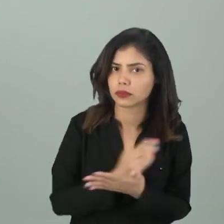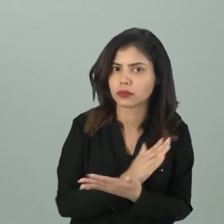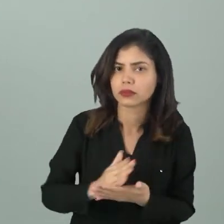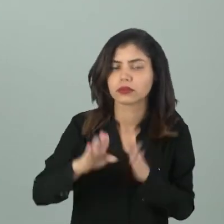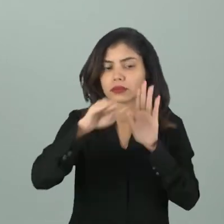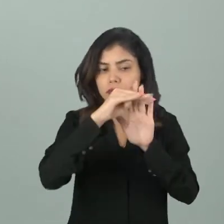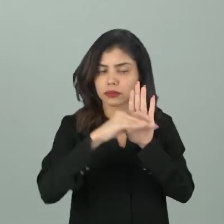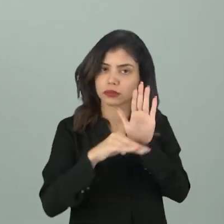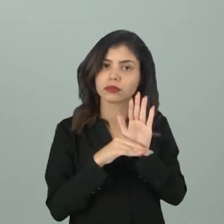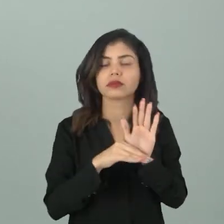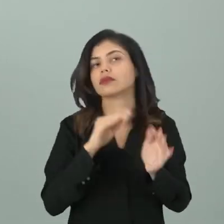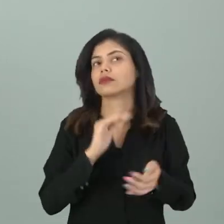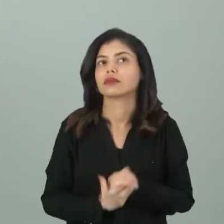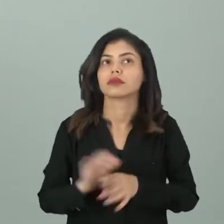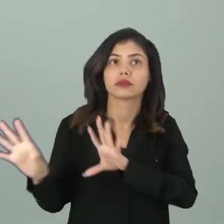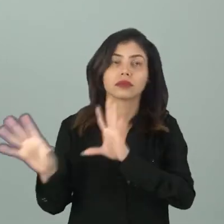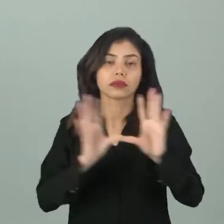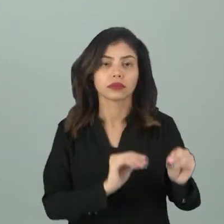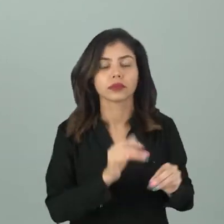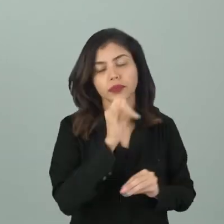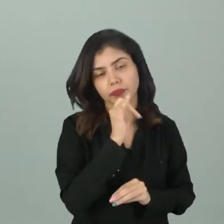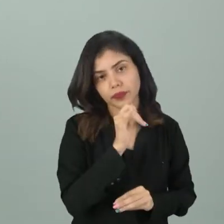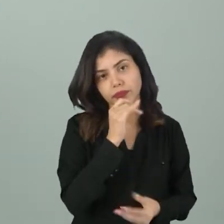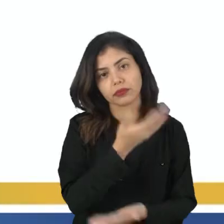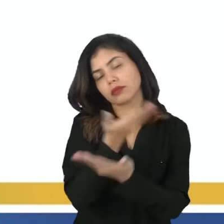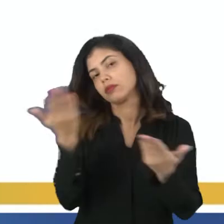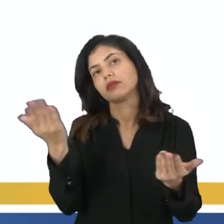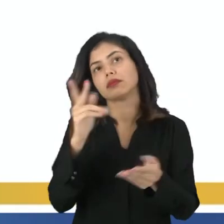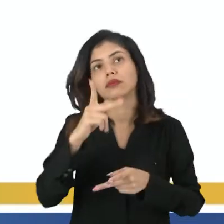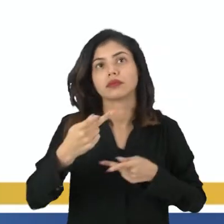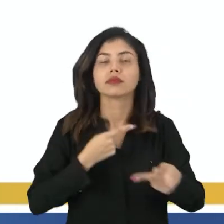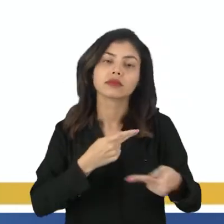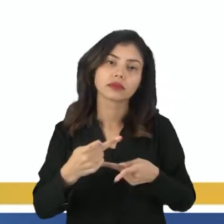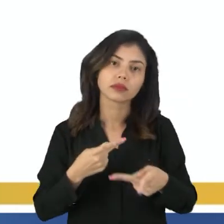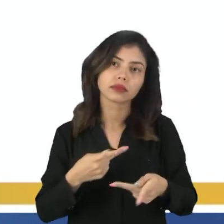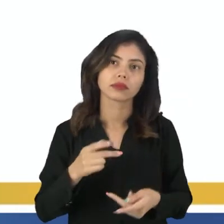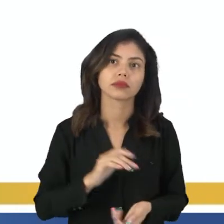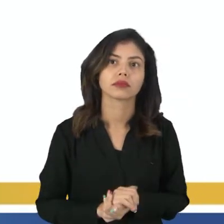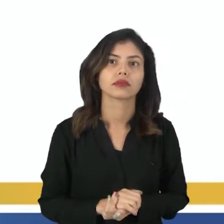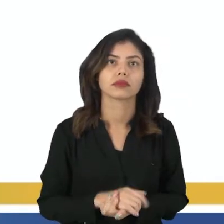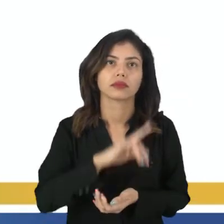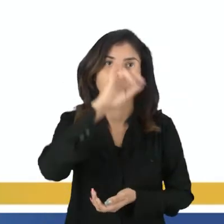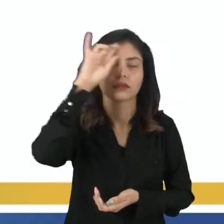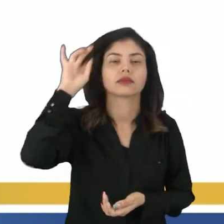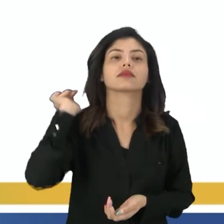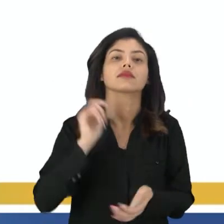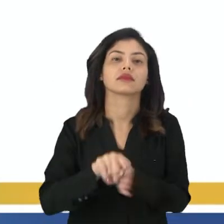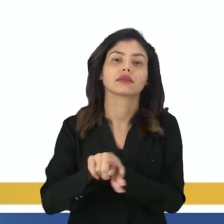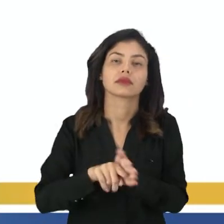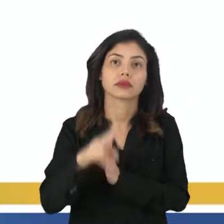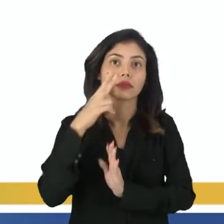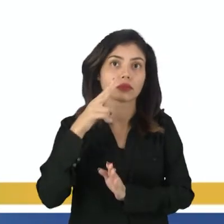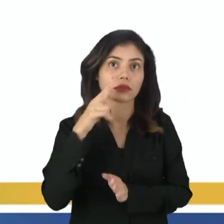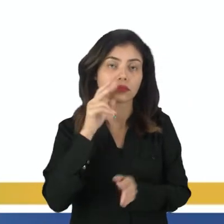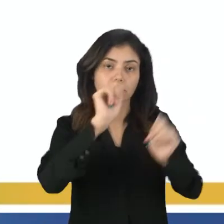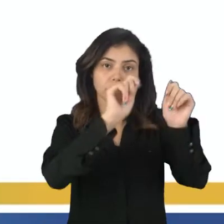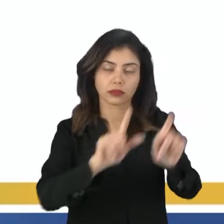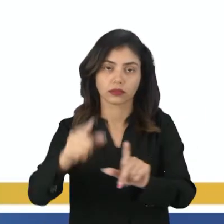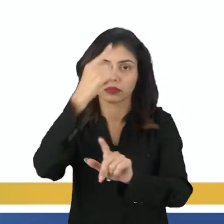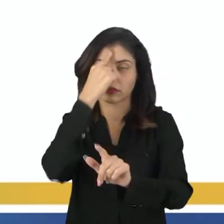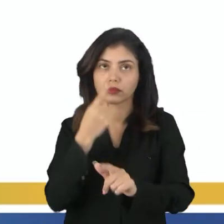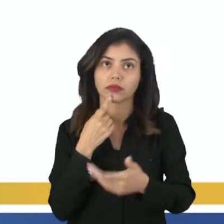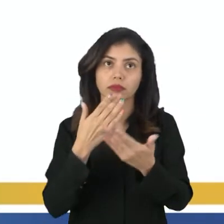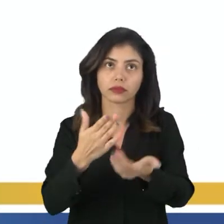algumas etapas. Aí eu trouxe aqui um exemplo de projeto de pesquisa, onde vocês estão vendo na telinha